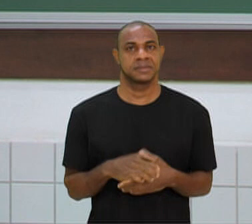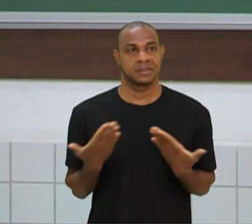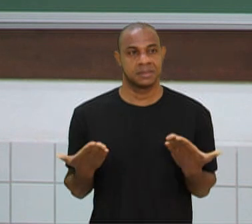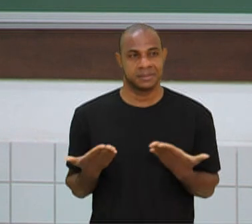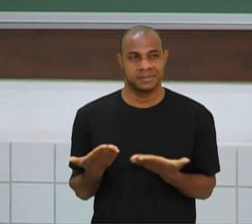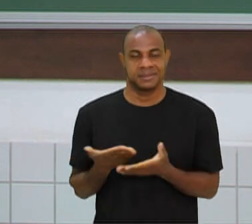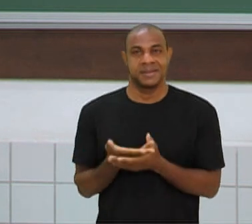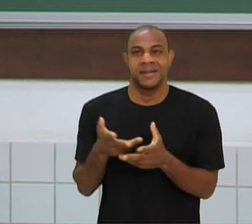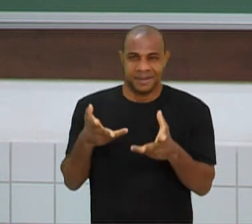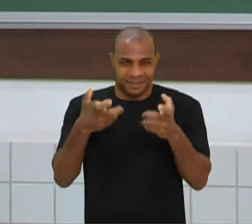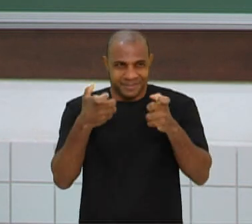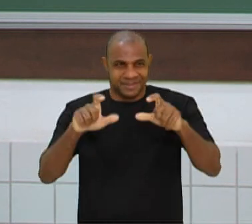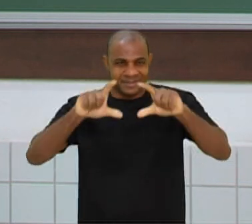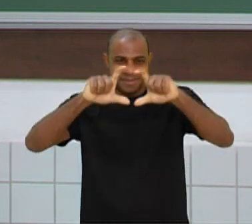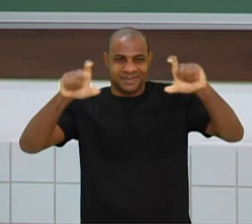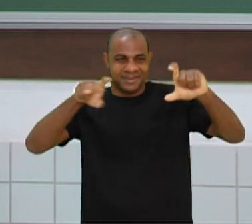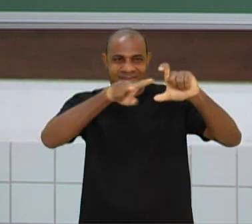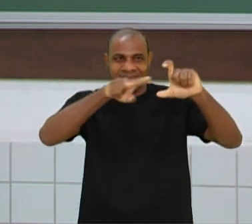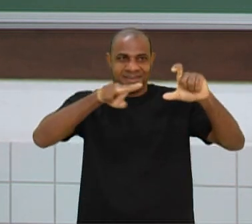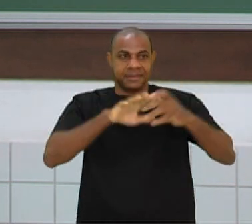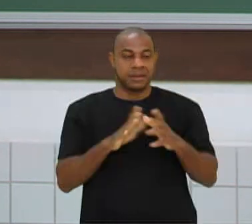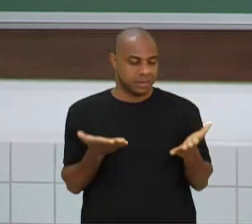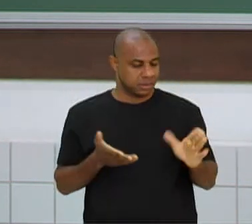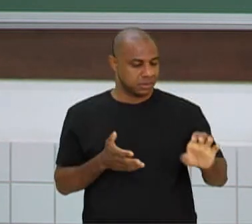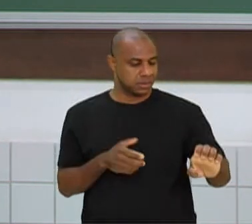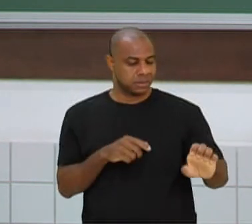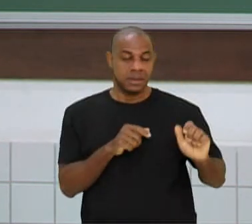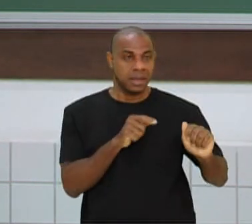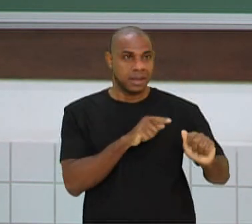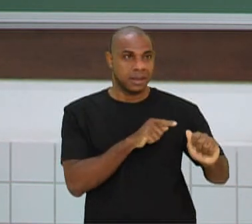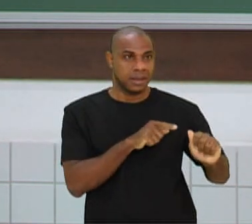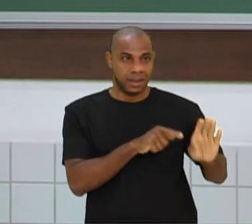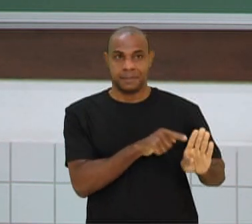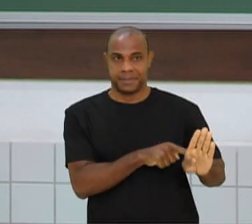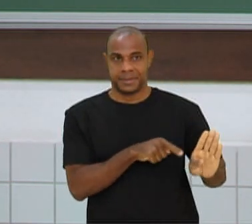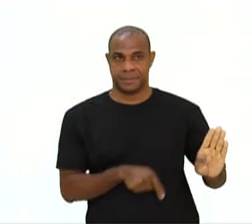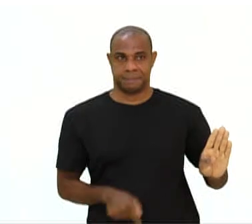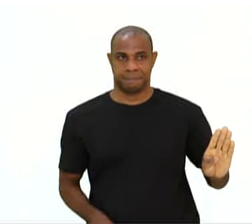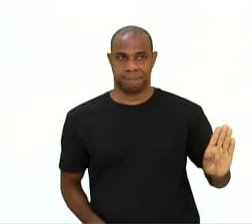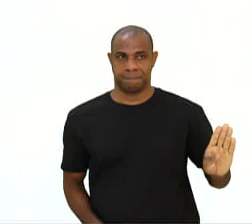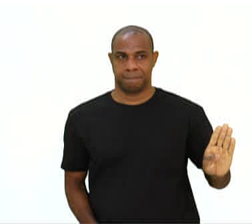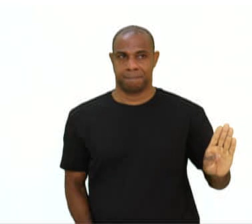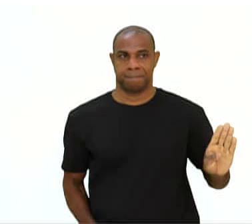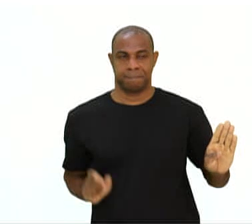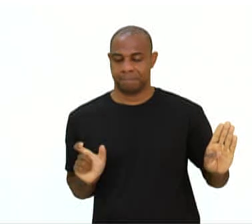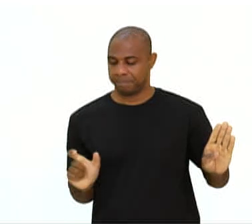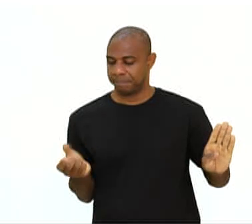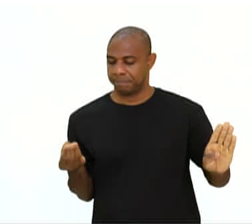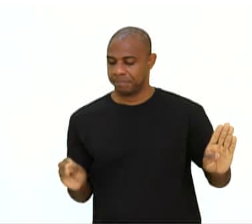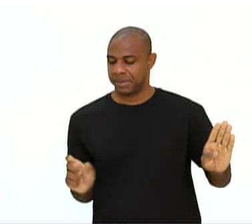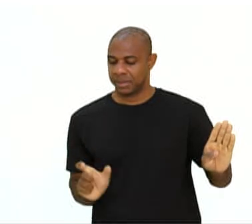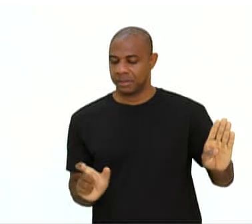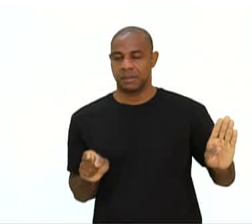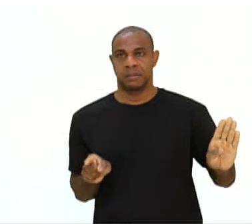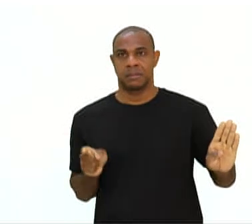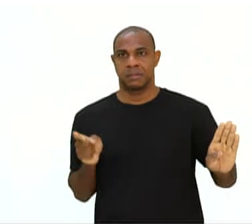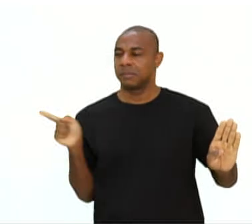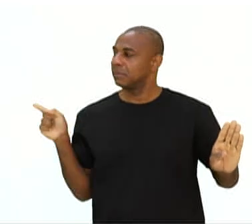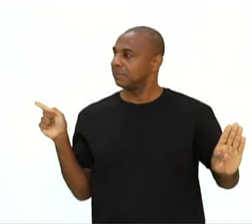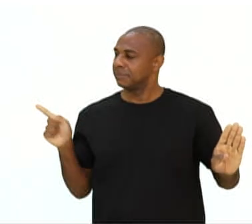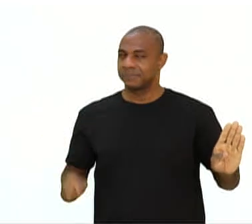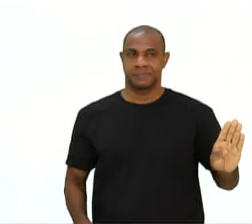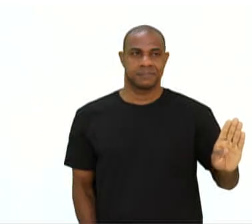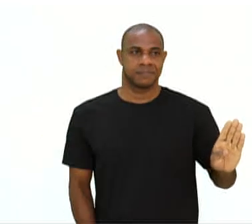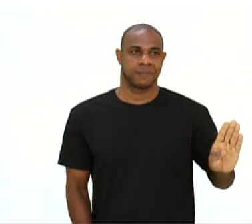Observando a nossa frase, pessoal, smaller balloons ranging widely in size and handled by between 1 and